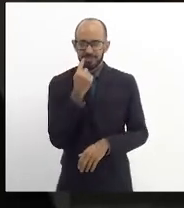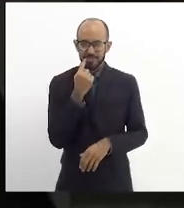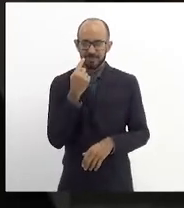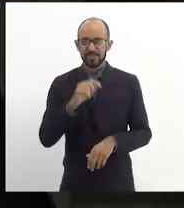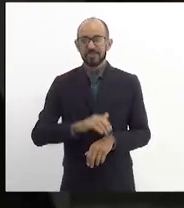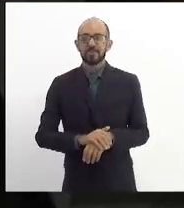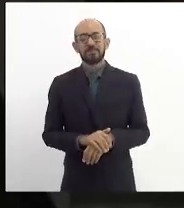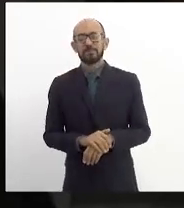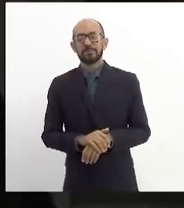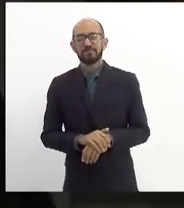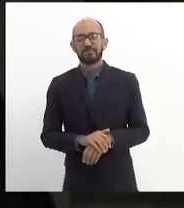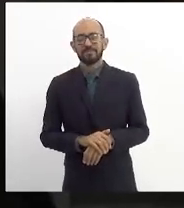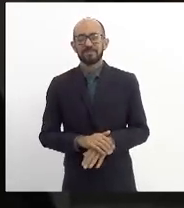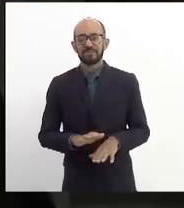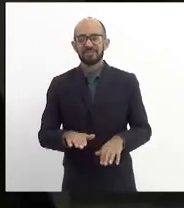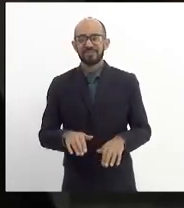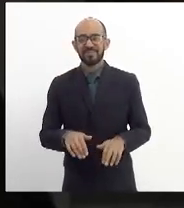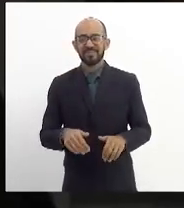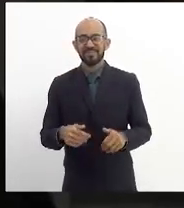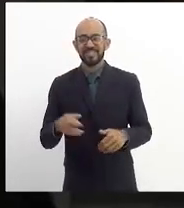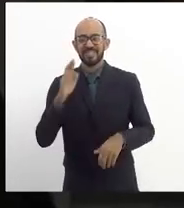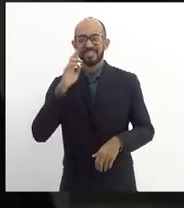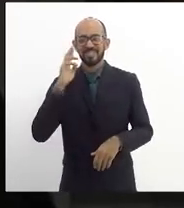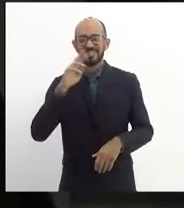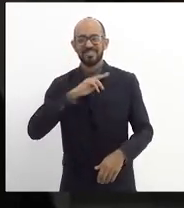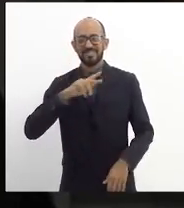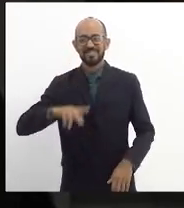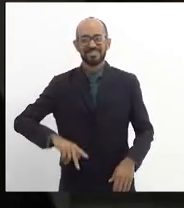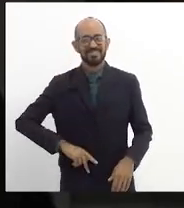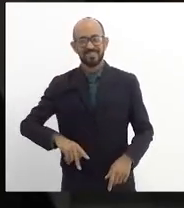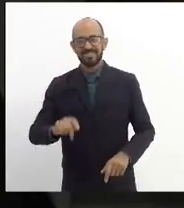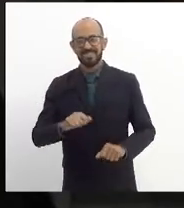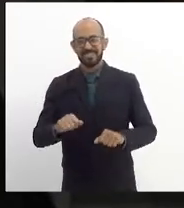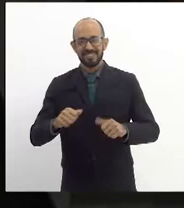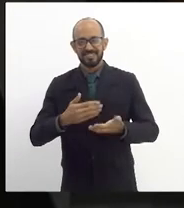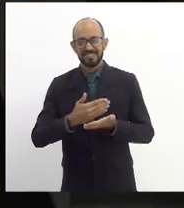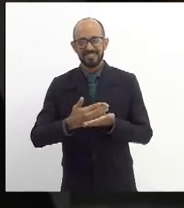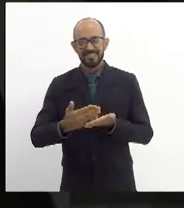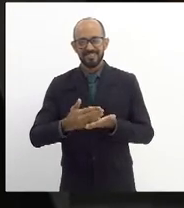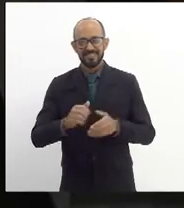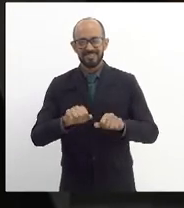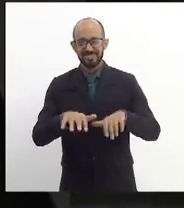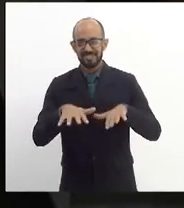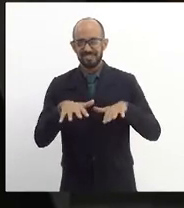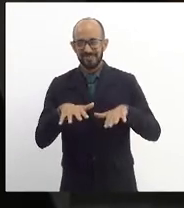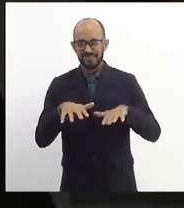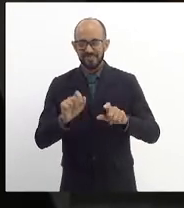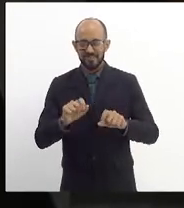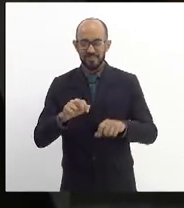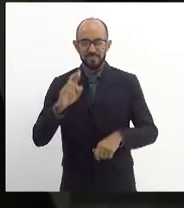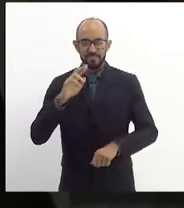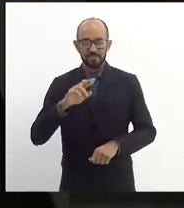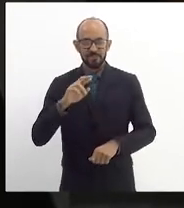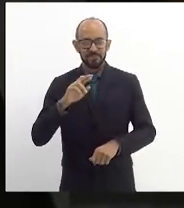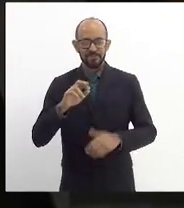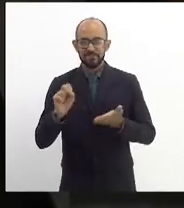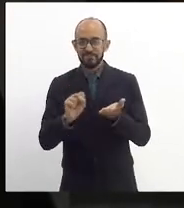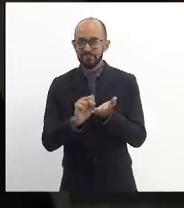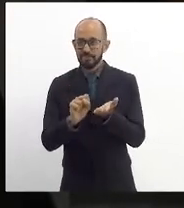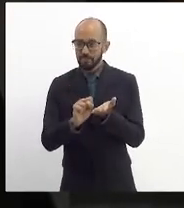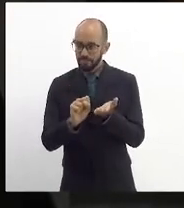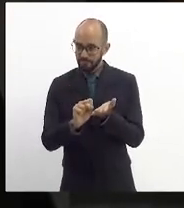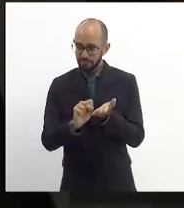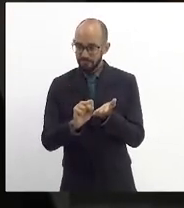é só presidente do expediente Inicial Deputado Samuel Malafaia e o